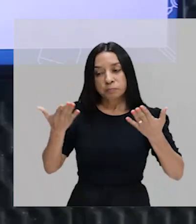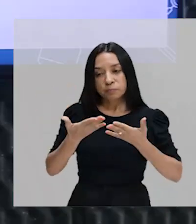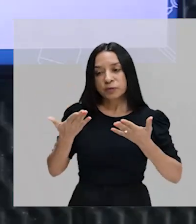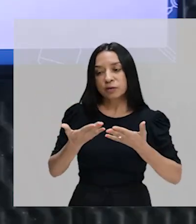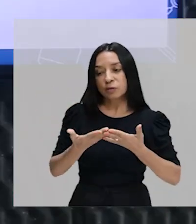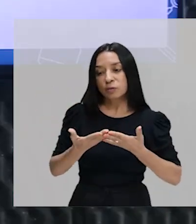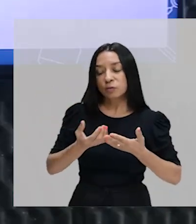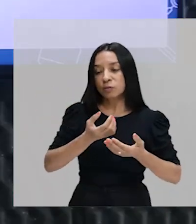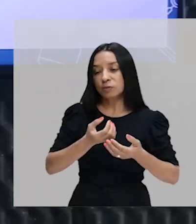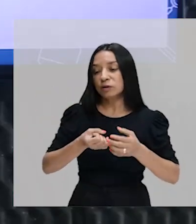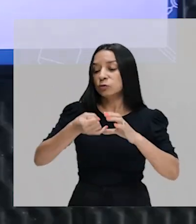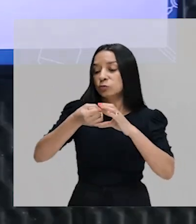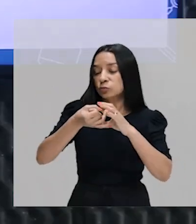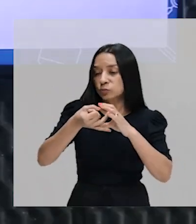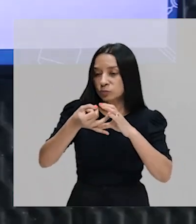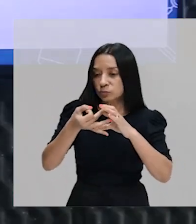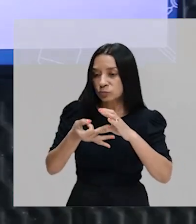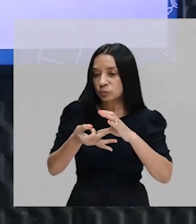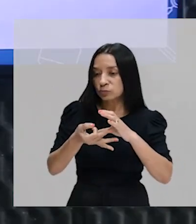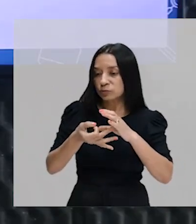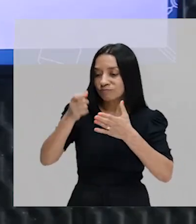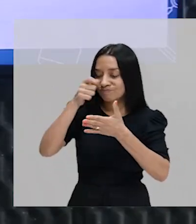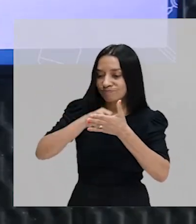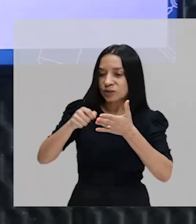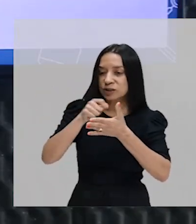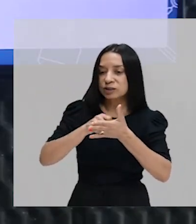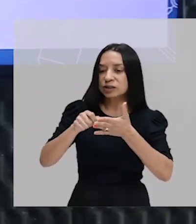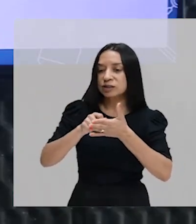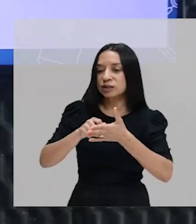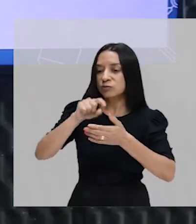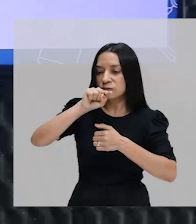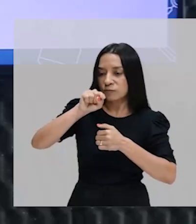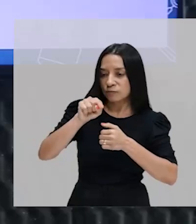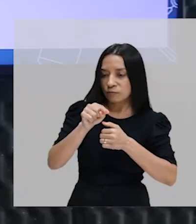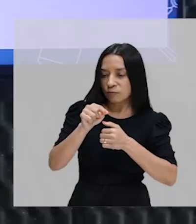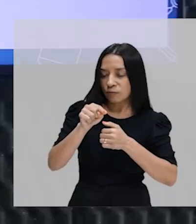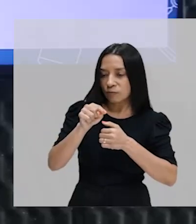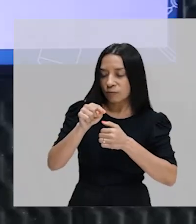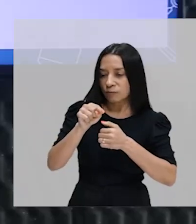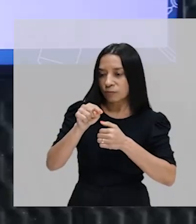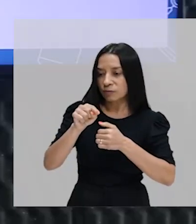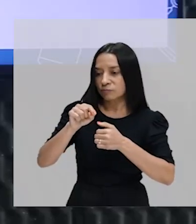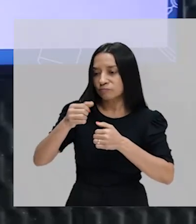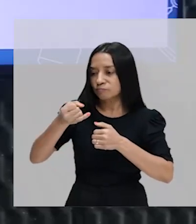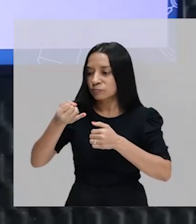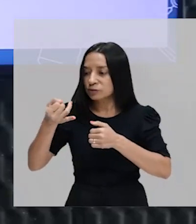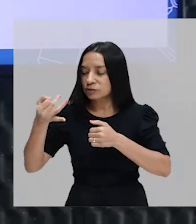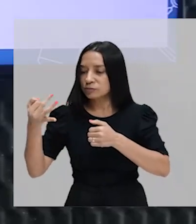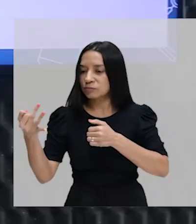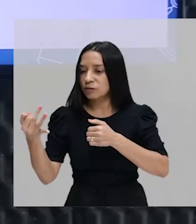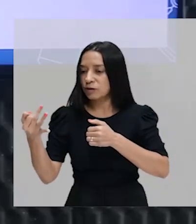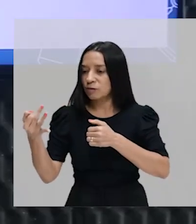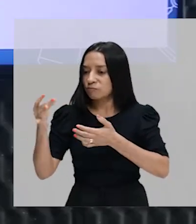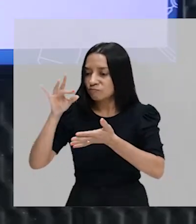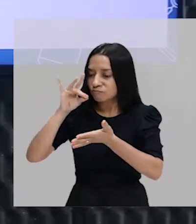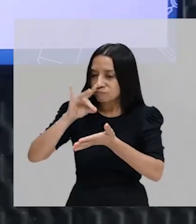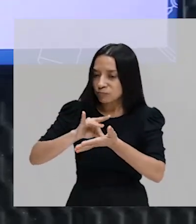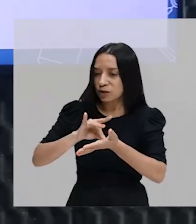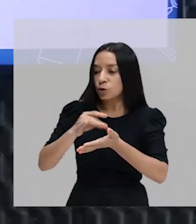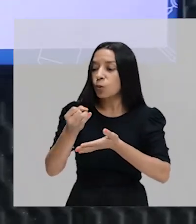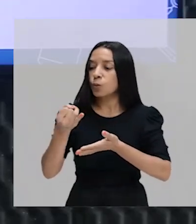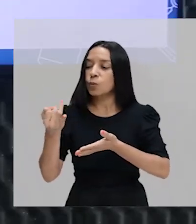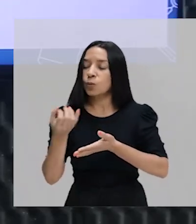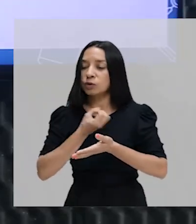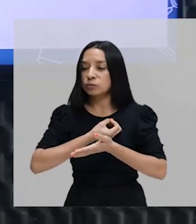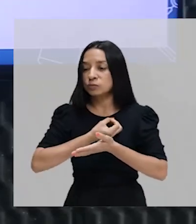números racionais escritos na forma decimal exata, ou seja, quantidade finita de algarismos após a vírgula. Quem